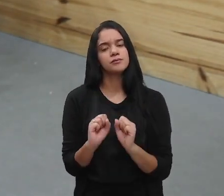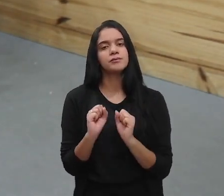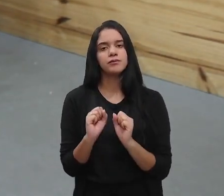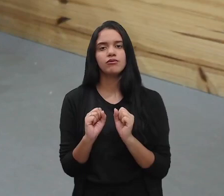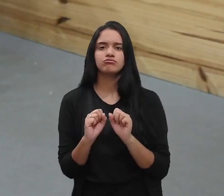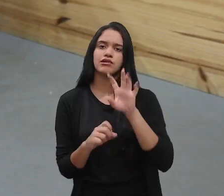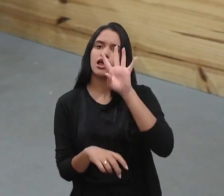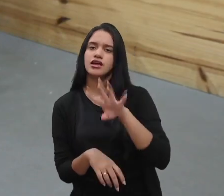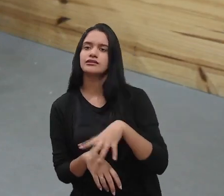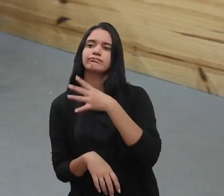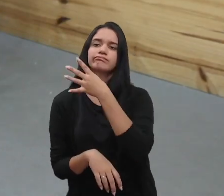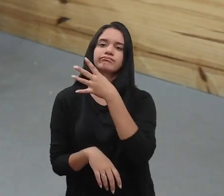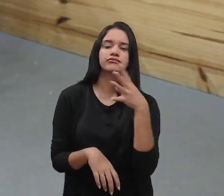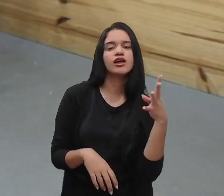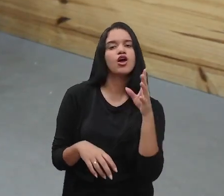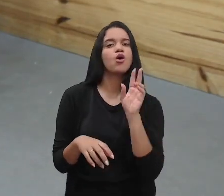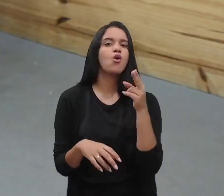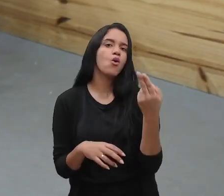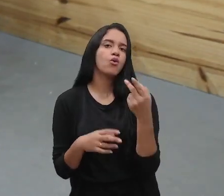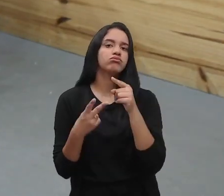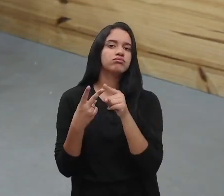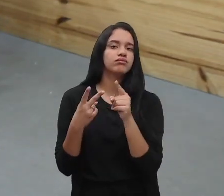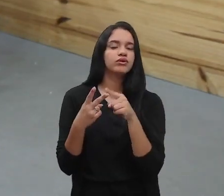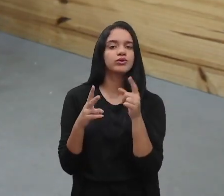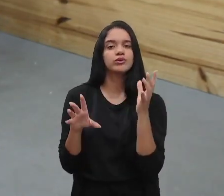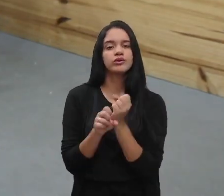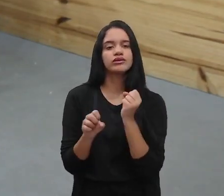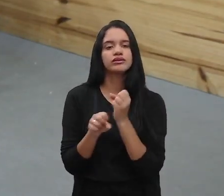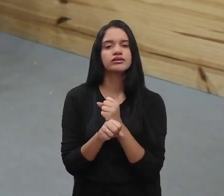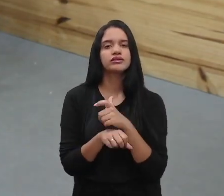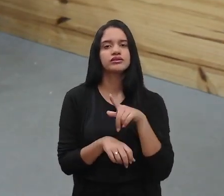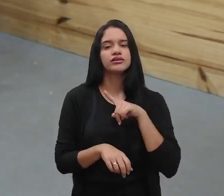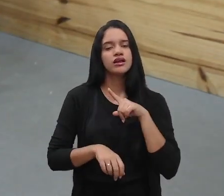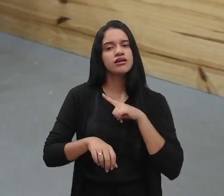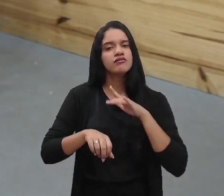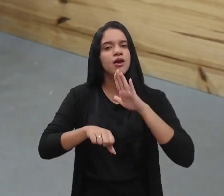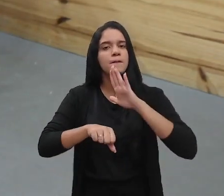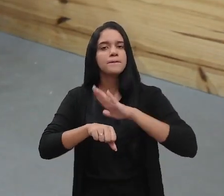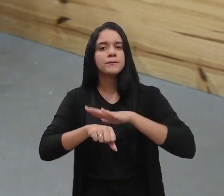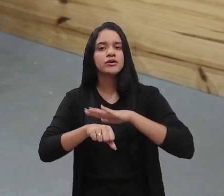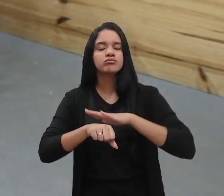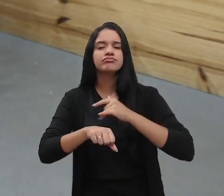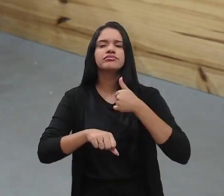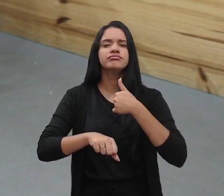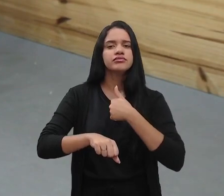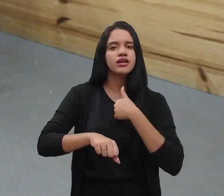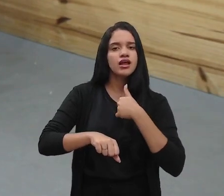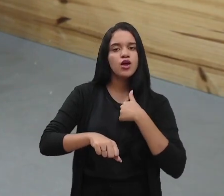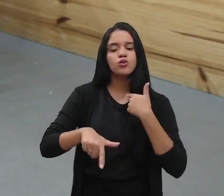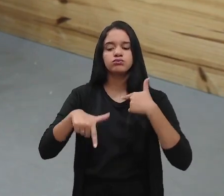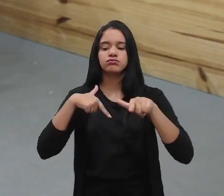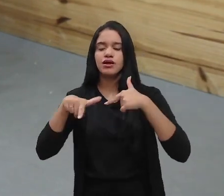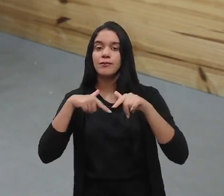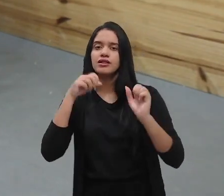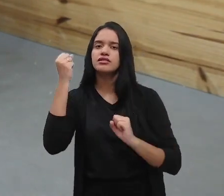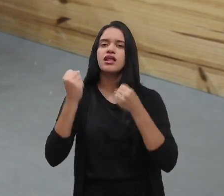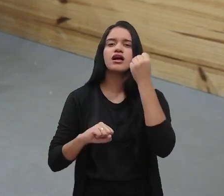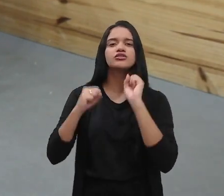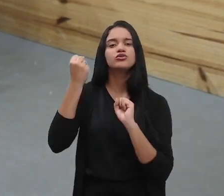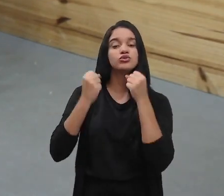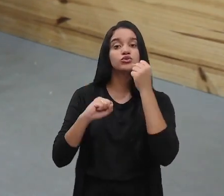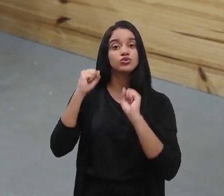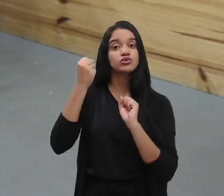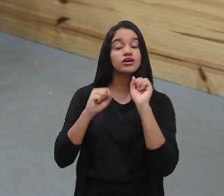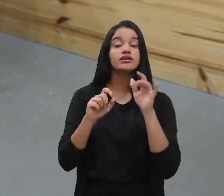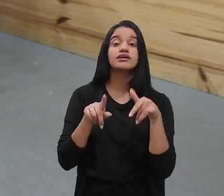de Excel, ou um teste de contabilidade. Teve situações, cargo, né? Ana, que eu trabalhando na indústria, e o pessoal do